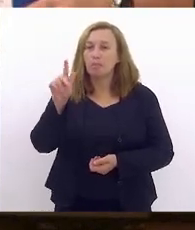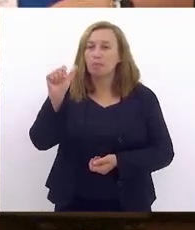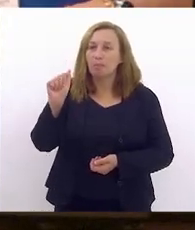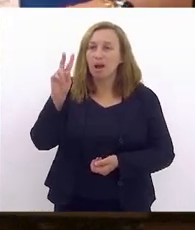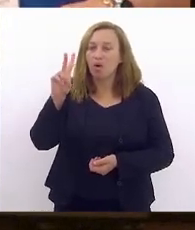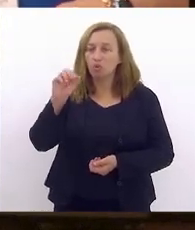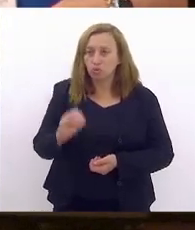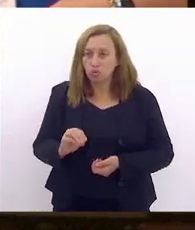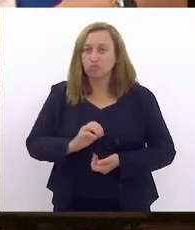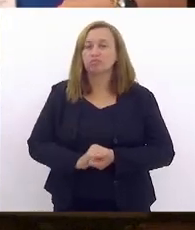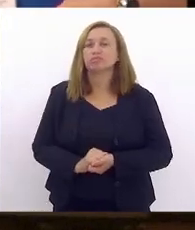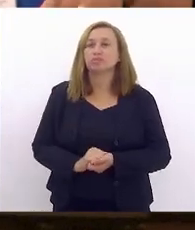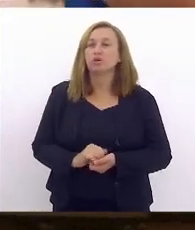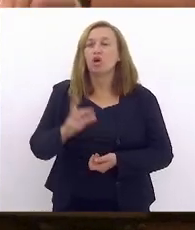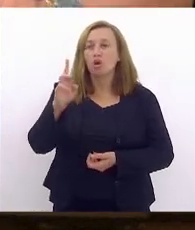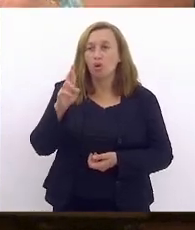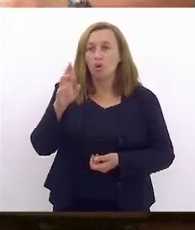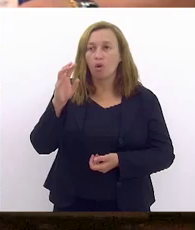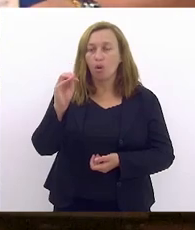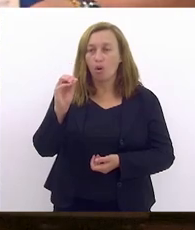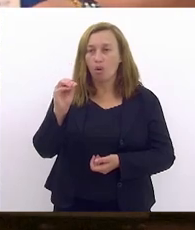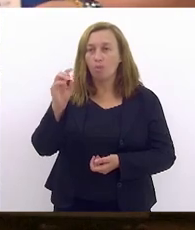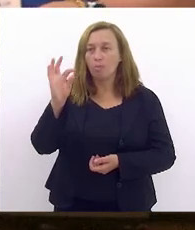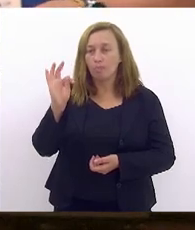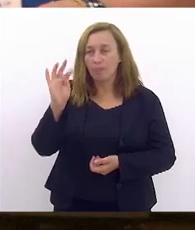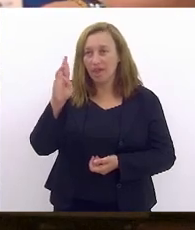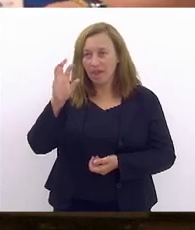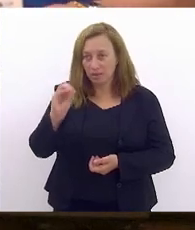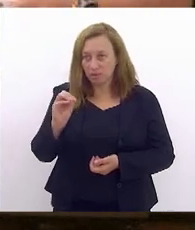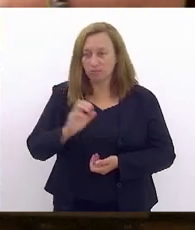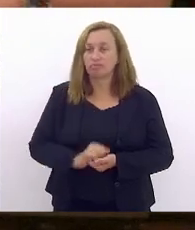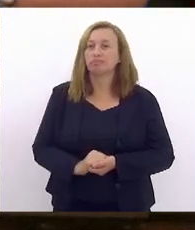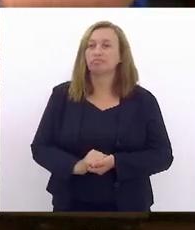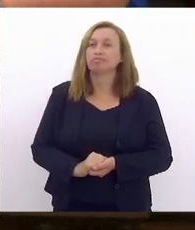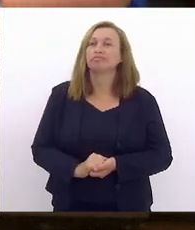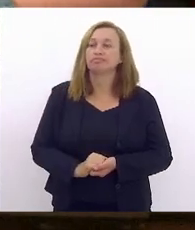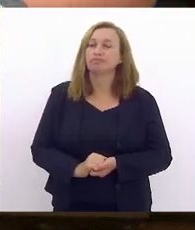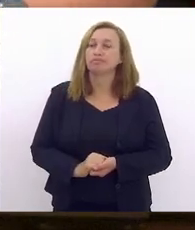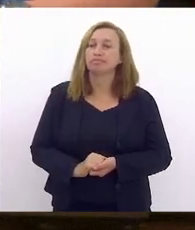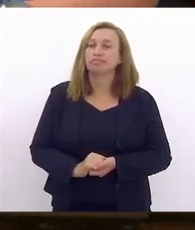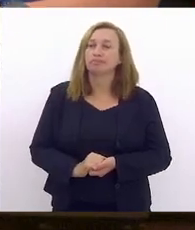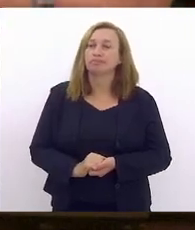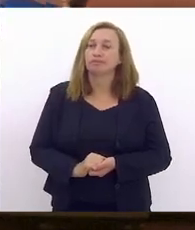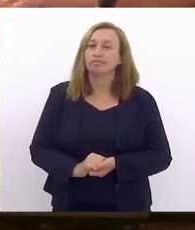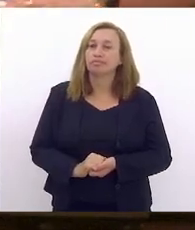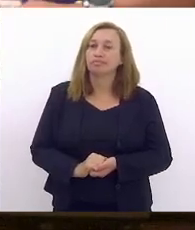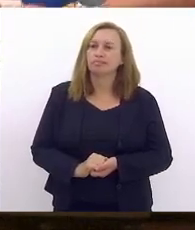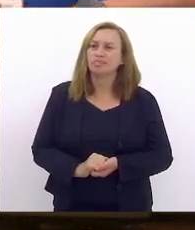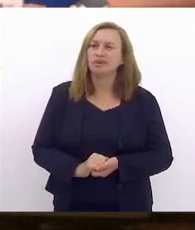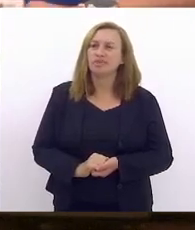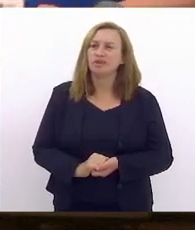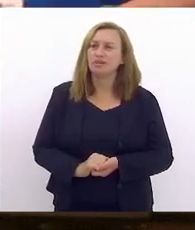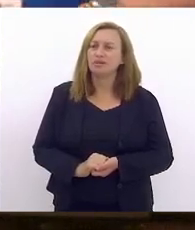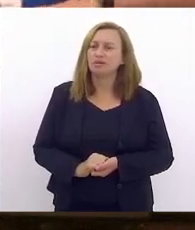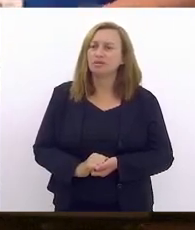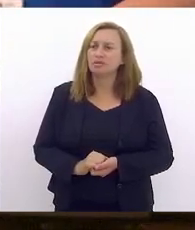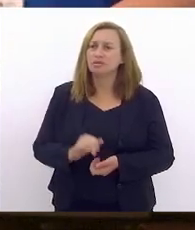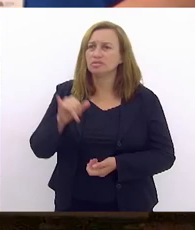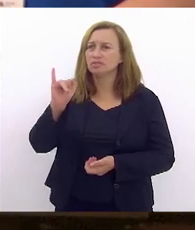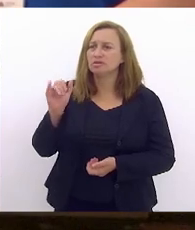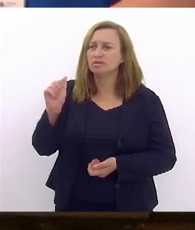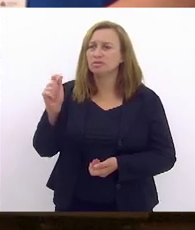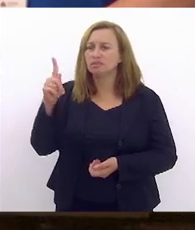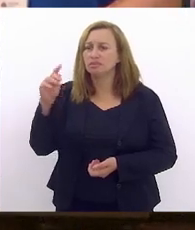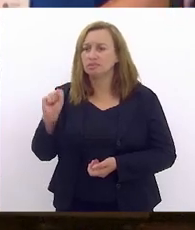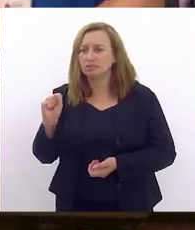Carnaval. Roberto Gomes, presidente da Federação do Grêmio São Clemente. Iago André, diretor